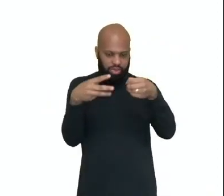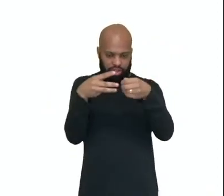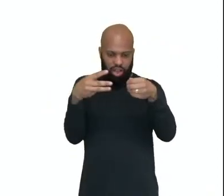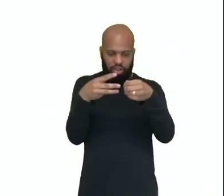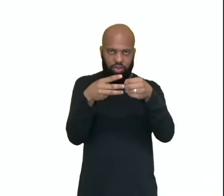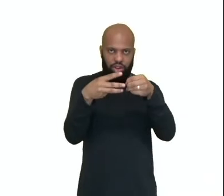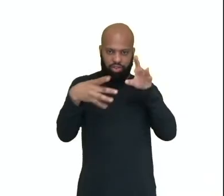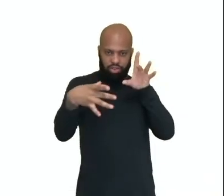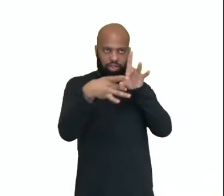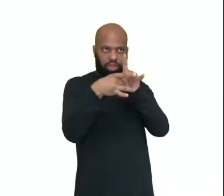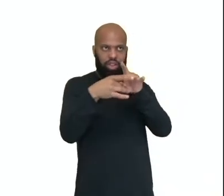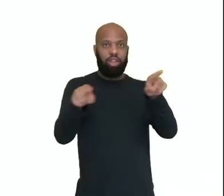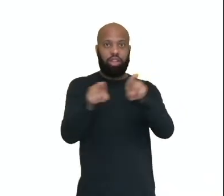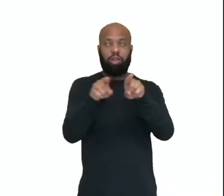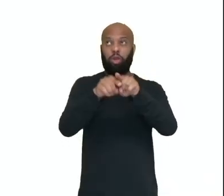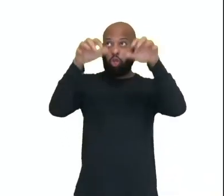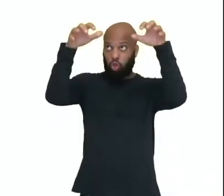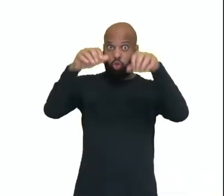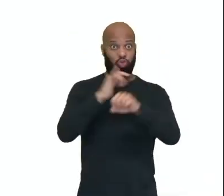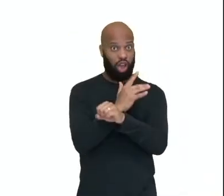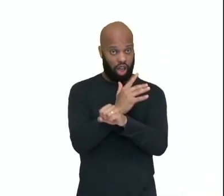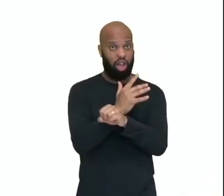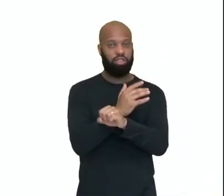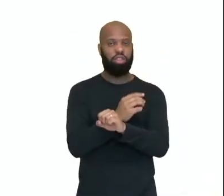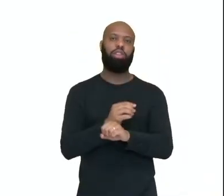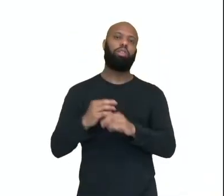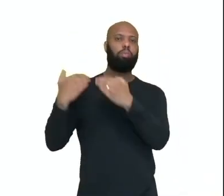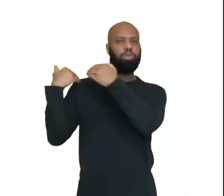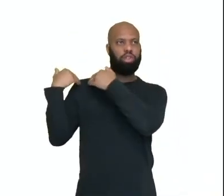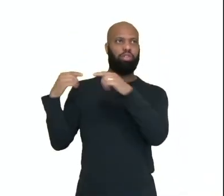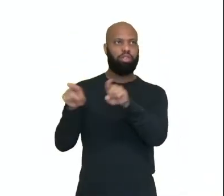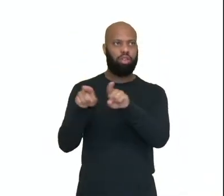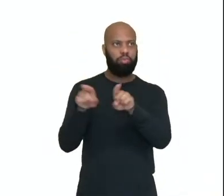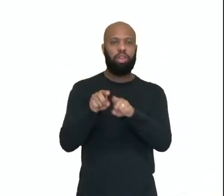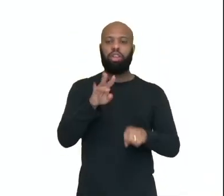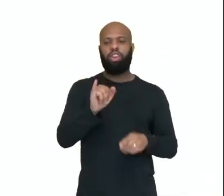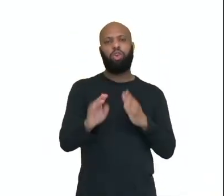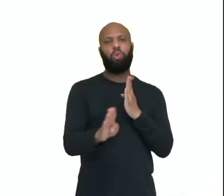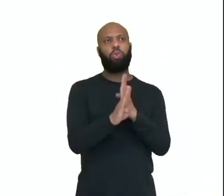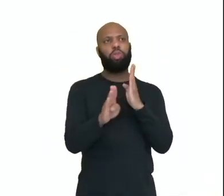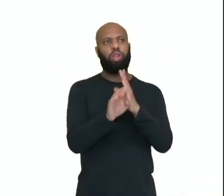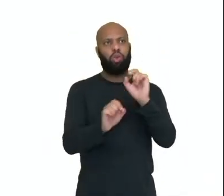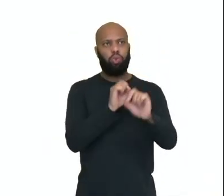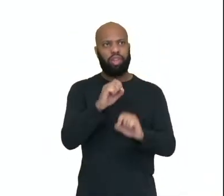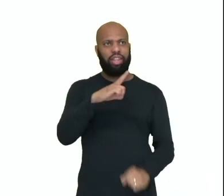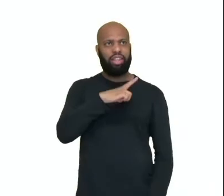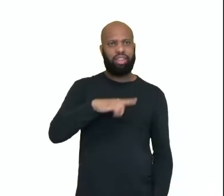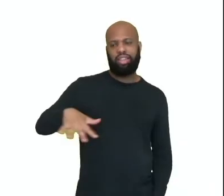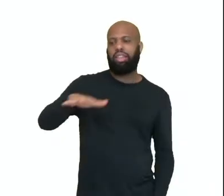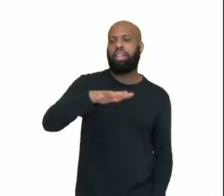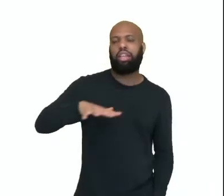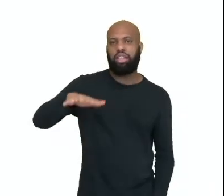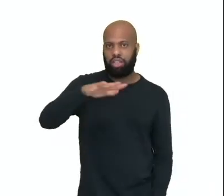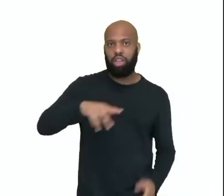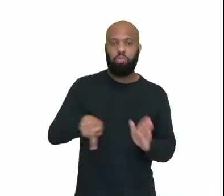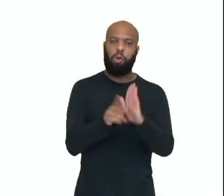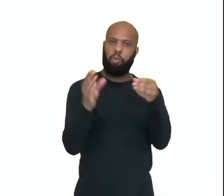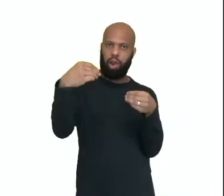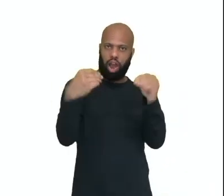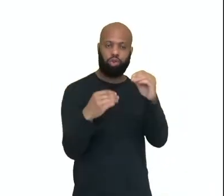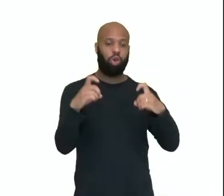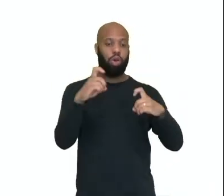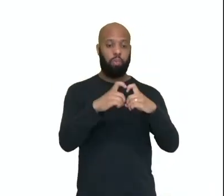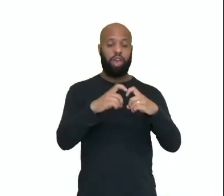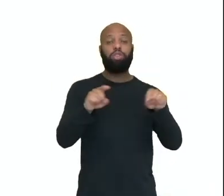chuva ácida e o smog fotoquímico. É utilizado para detectar radicais de superfícies em polímeros e na medicina